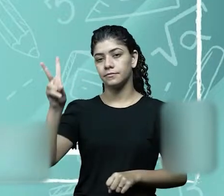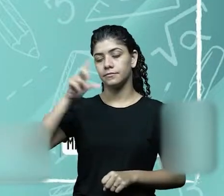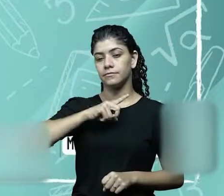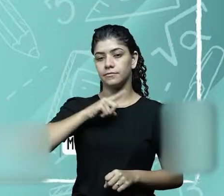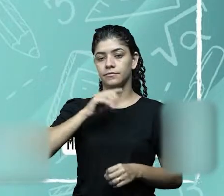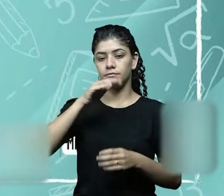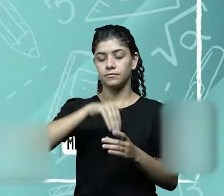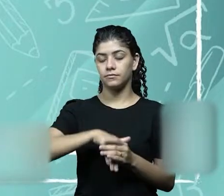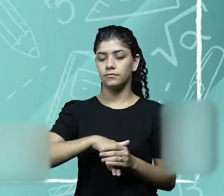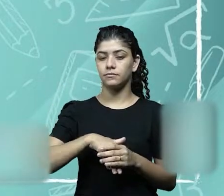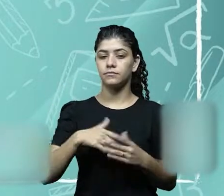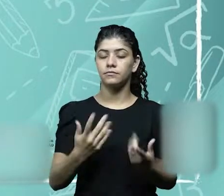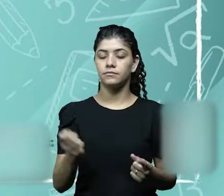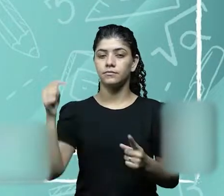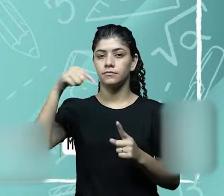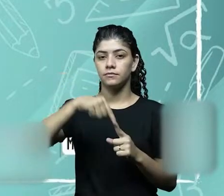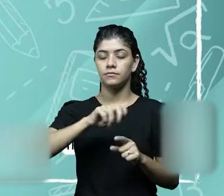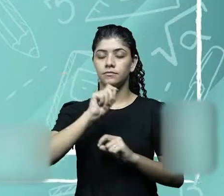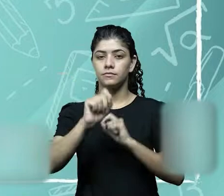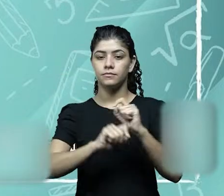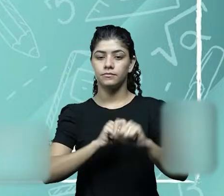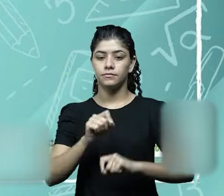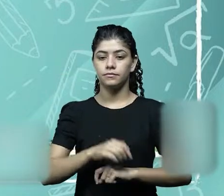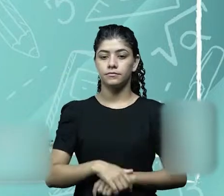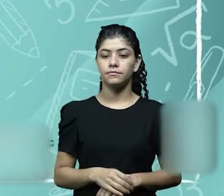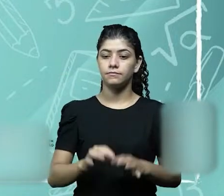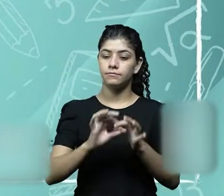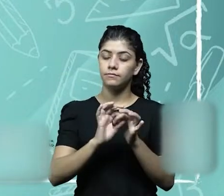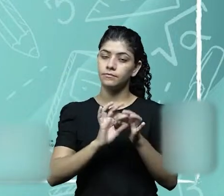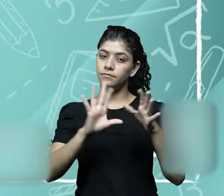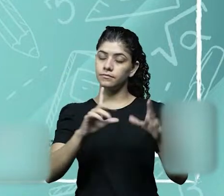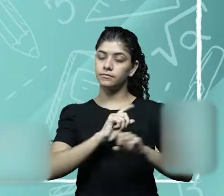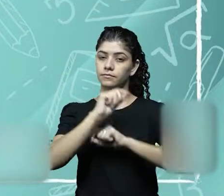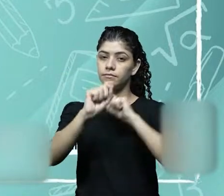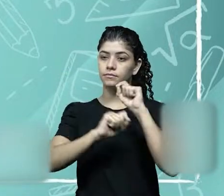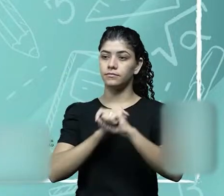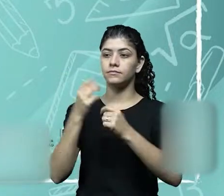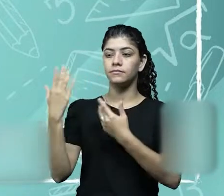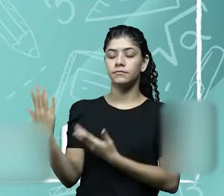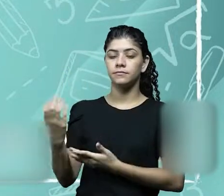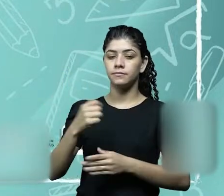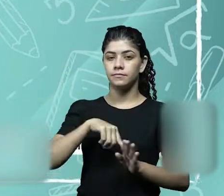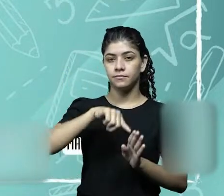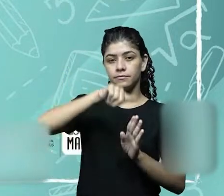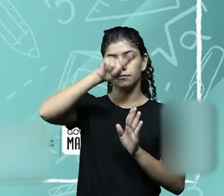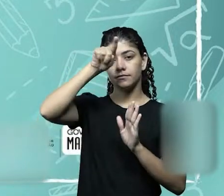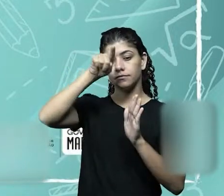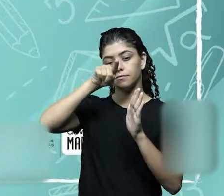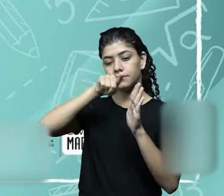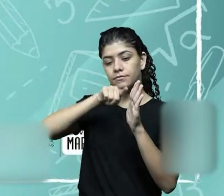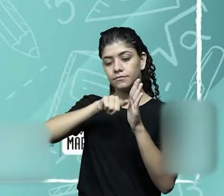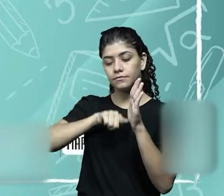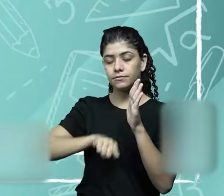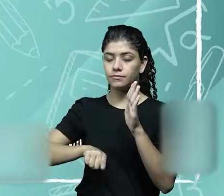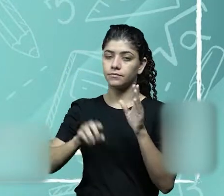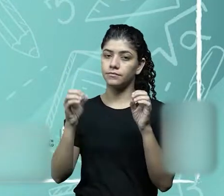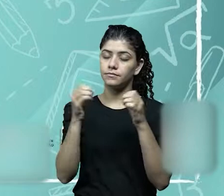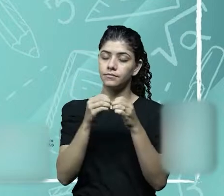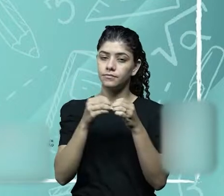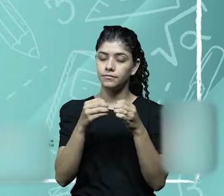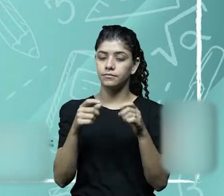ali dentro desse intervalo e o objetivo é deixar esta função, essa curva, mais estreita